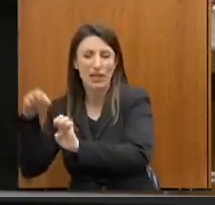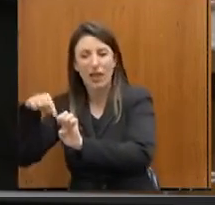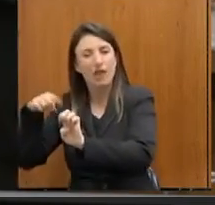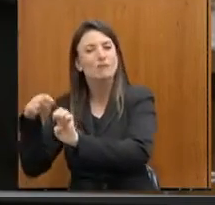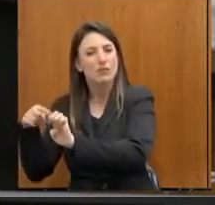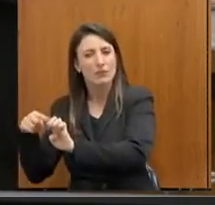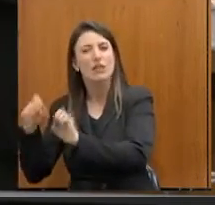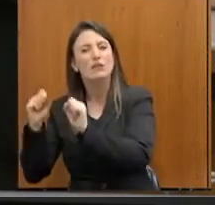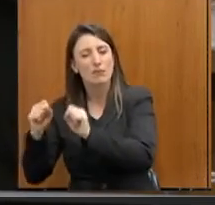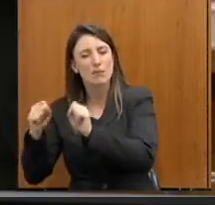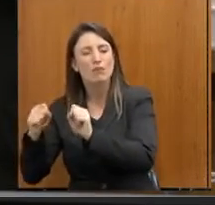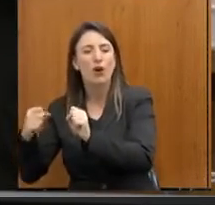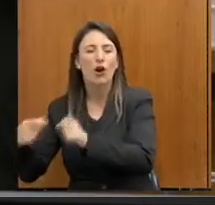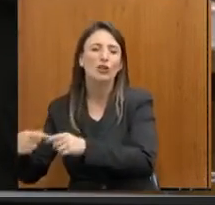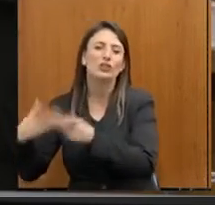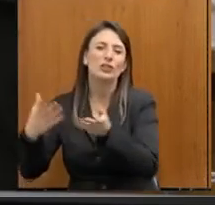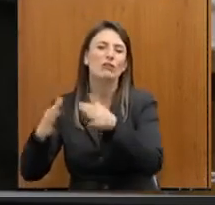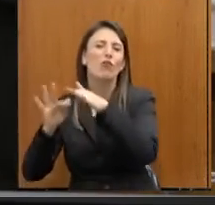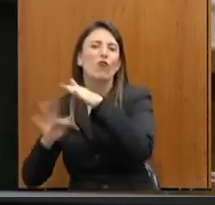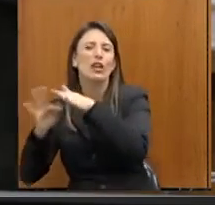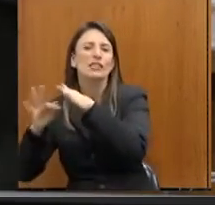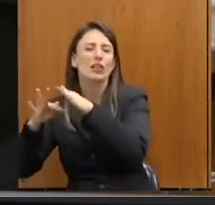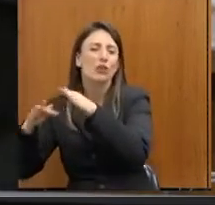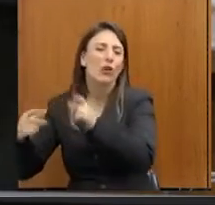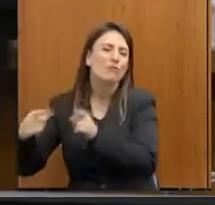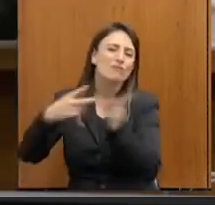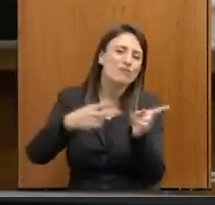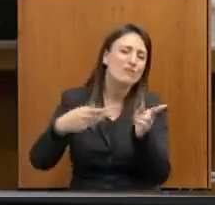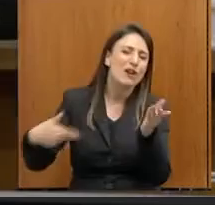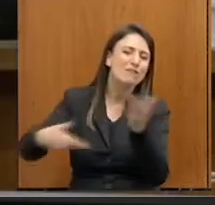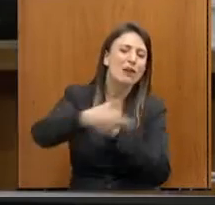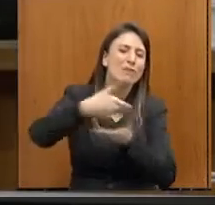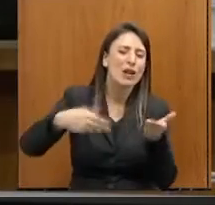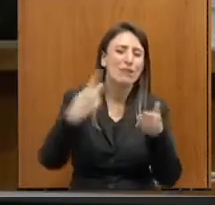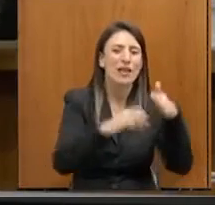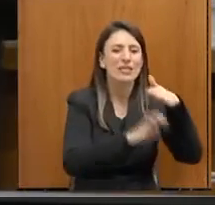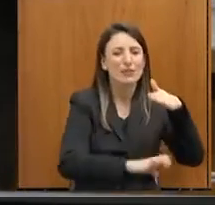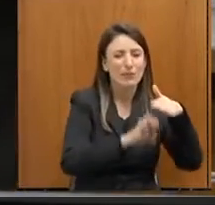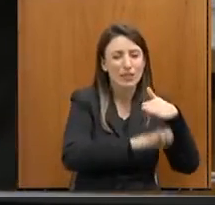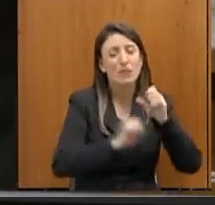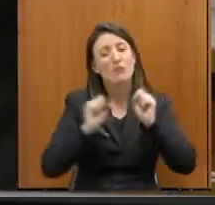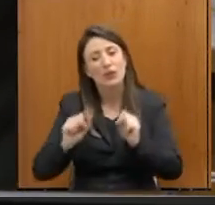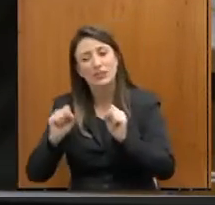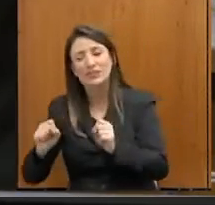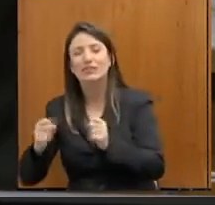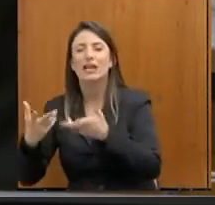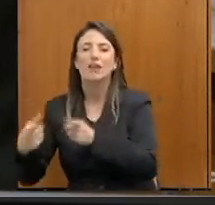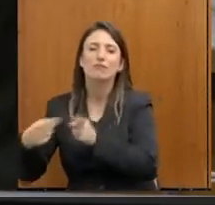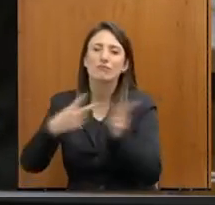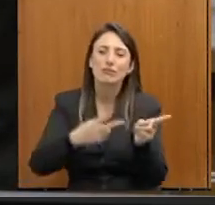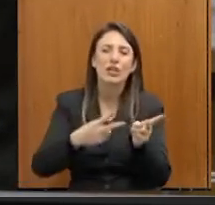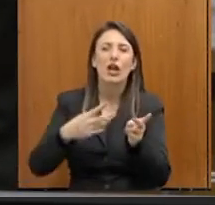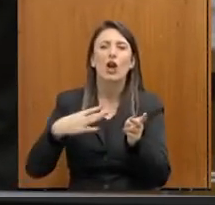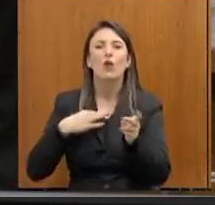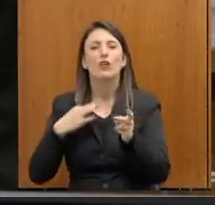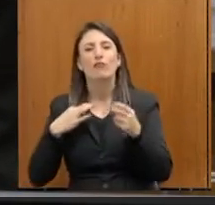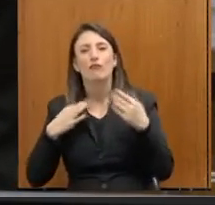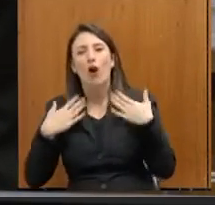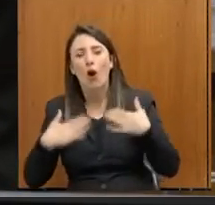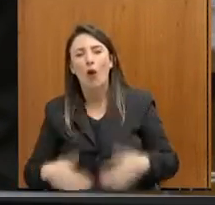dessas grandes empresas seja na fornecimento do fornecimento de uniformes Lanches